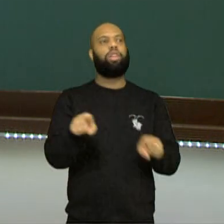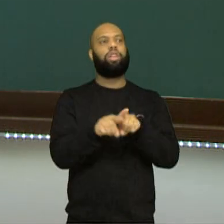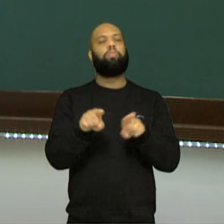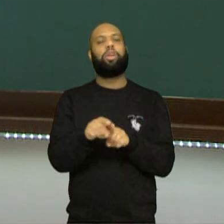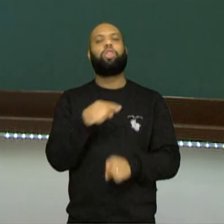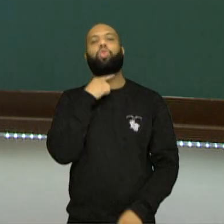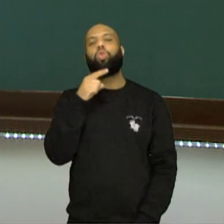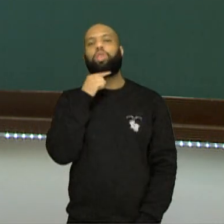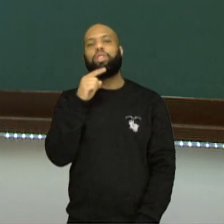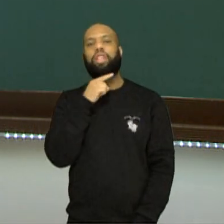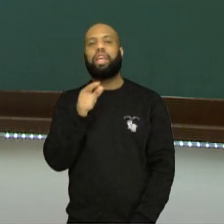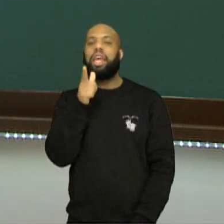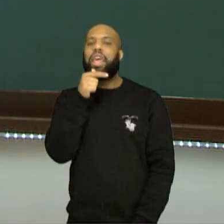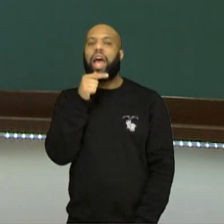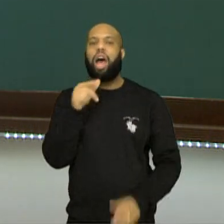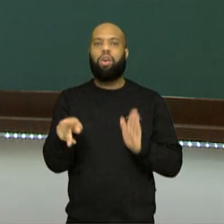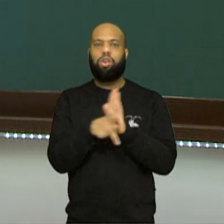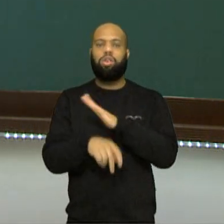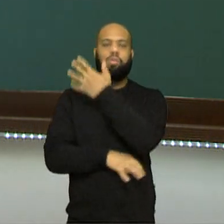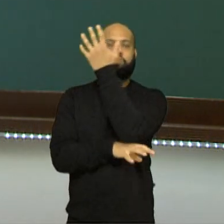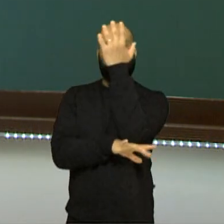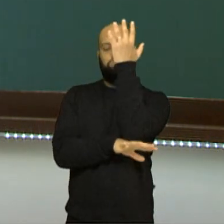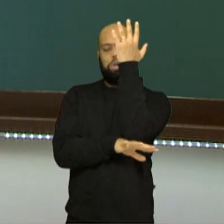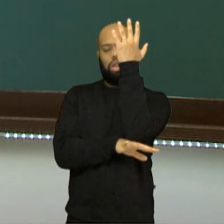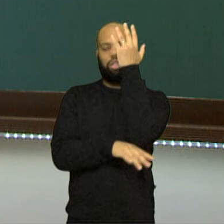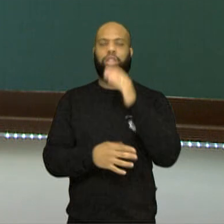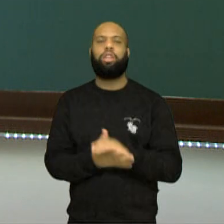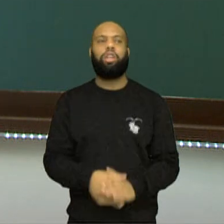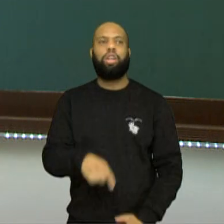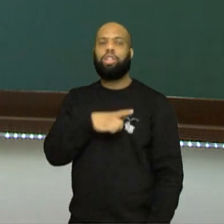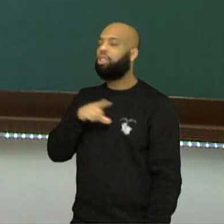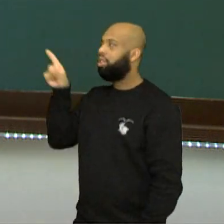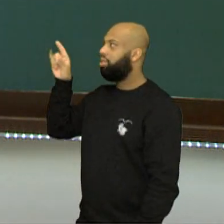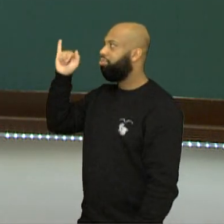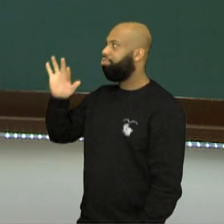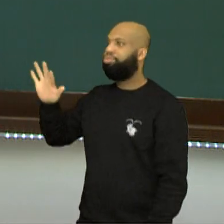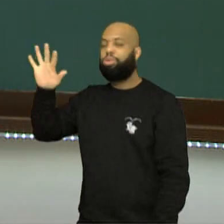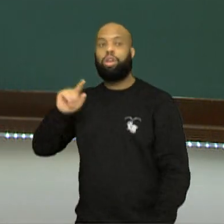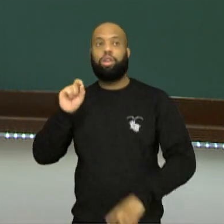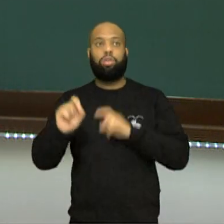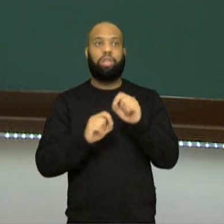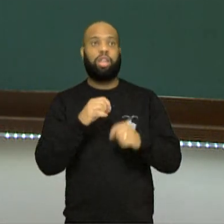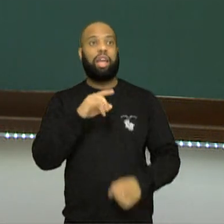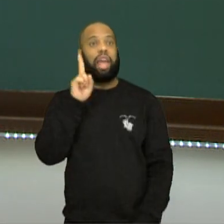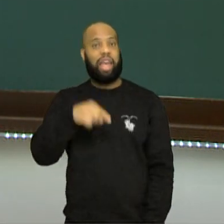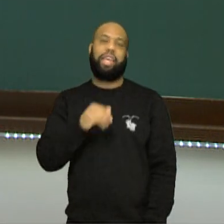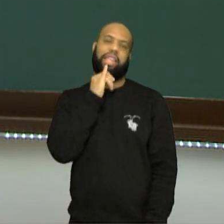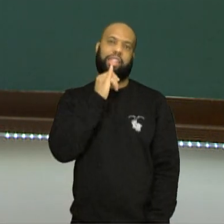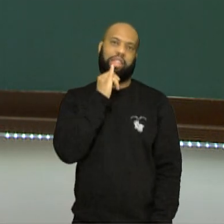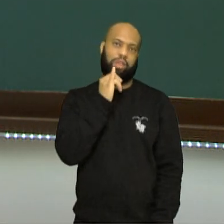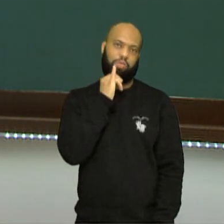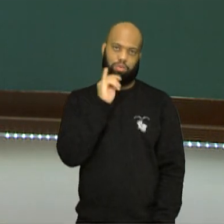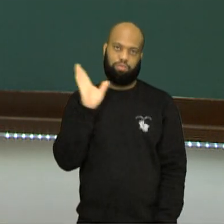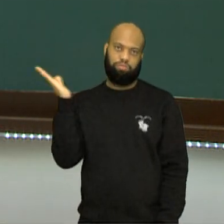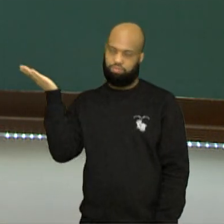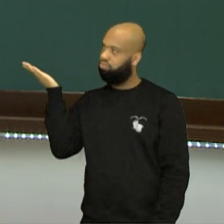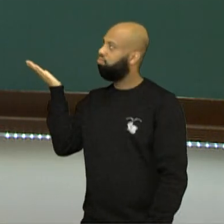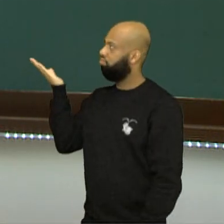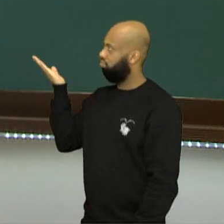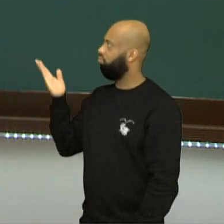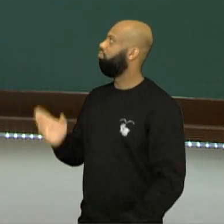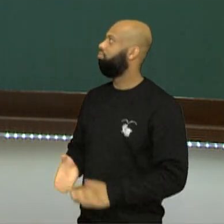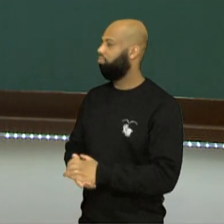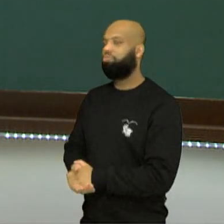esse solo não vai ser tão fértil assim. Então aqui nós temos uma imagem de um solo que sofreu uma